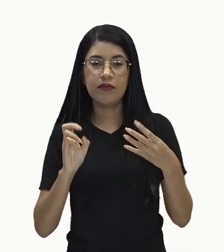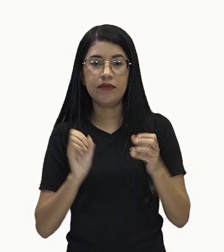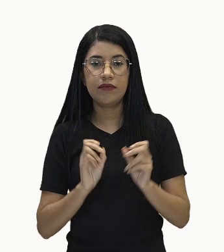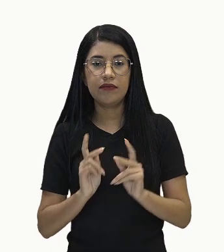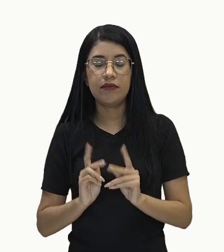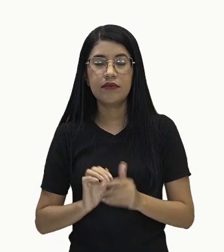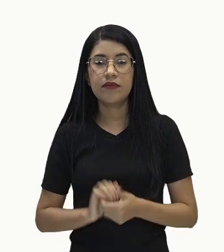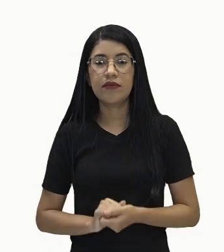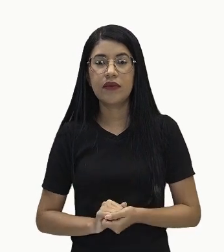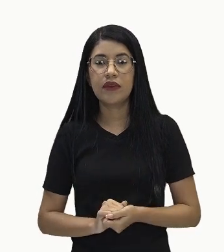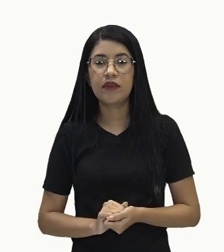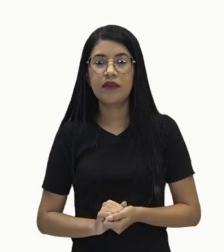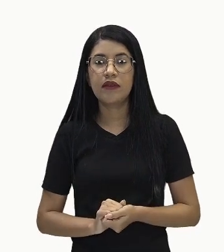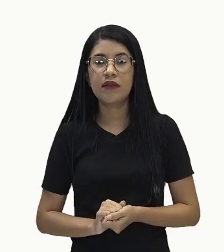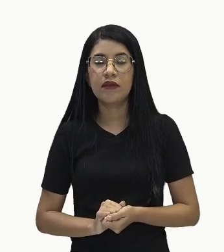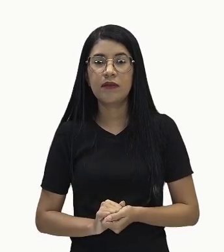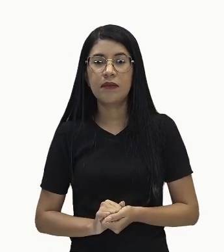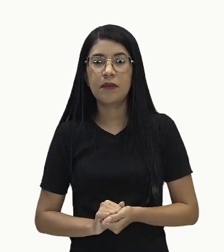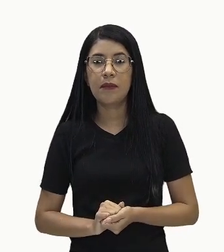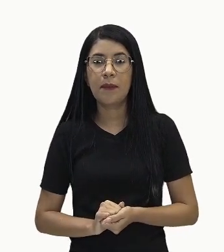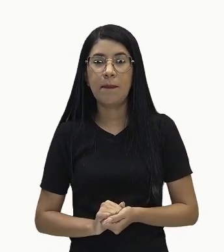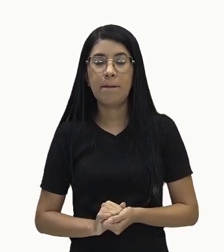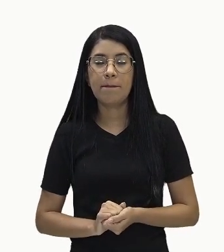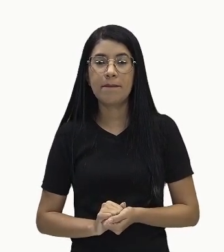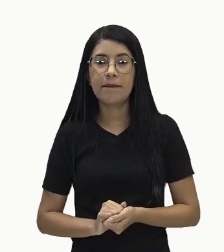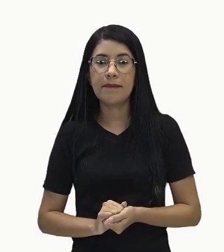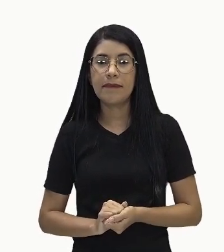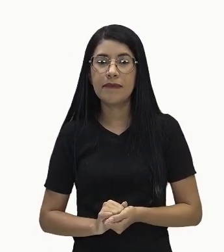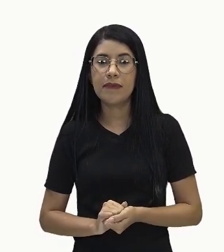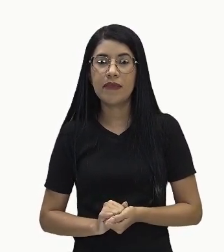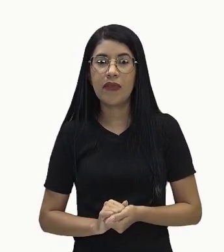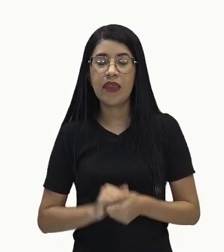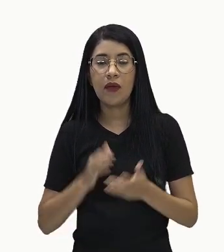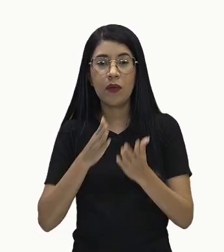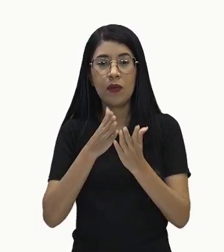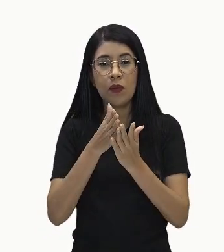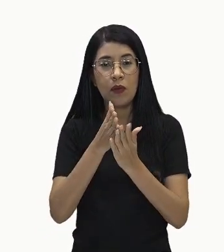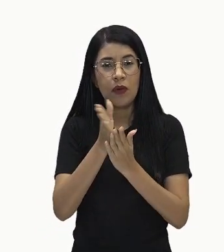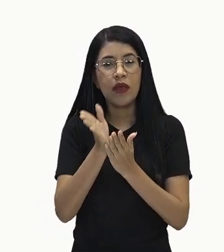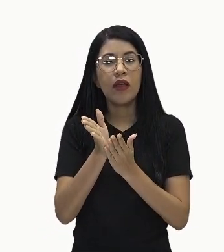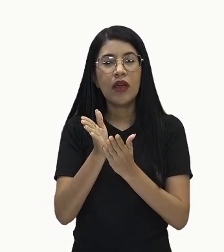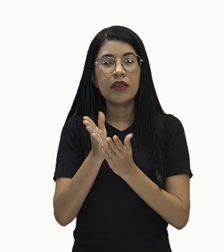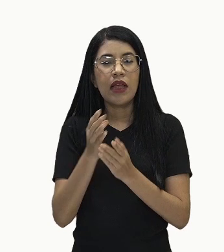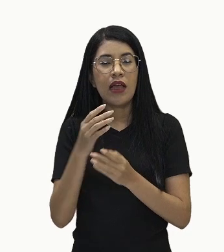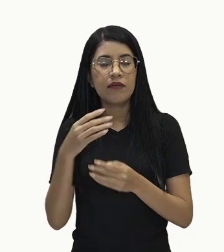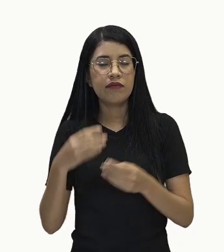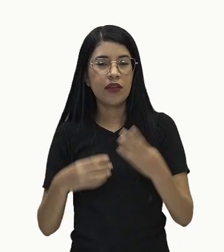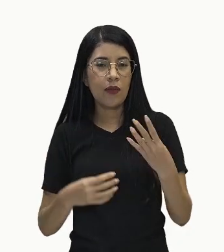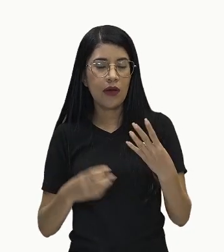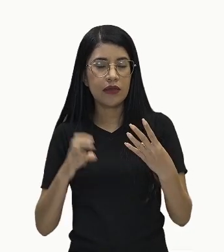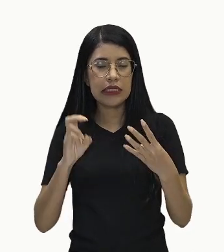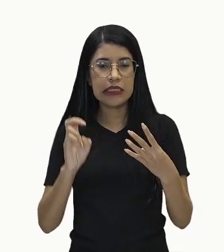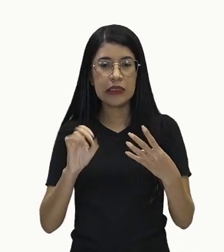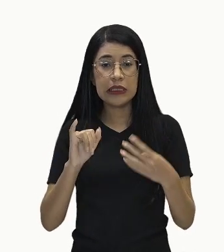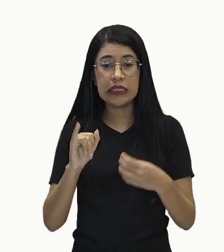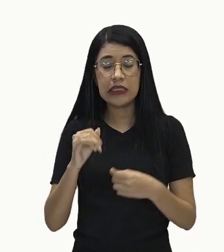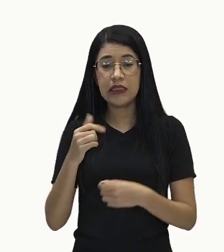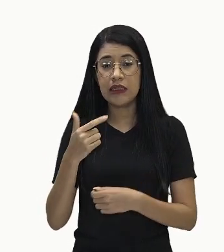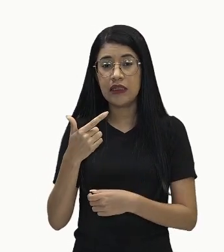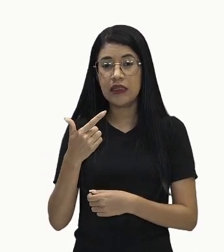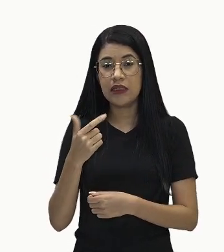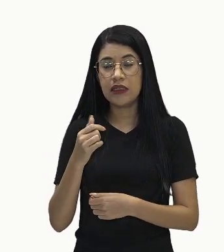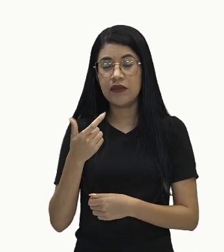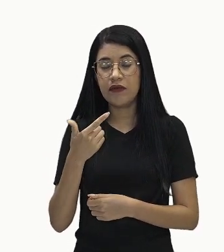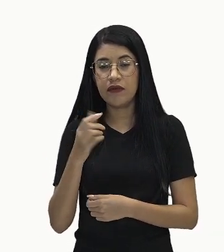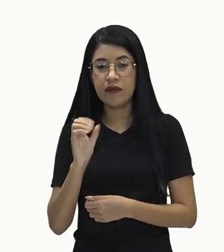e 5. Vai estar dentro desse intervalo aqui. Beleza? Aí analisando lá, Já que o